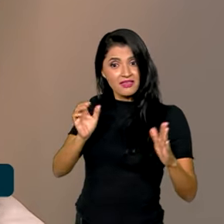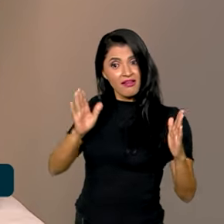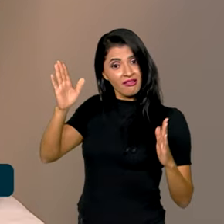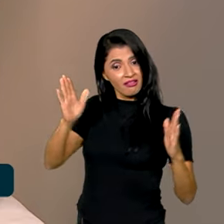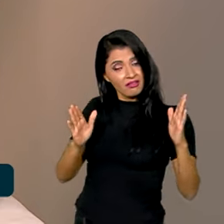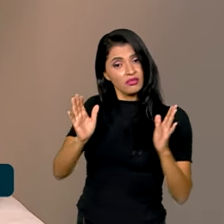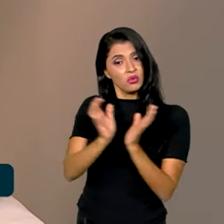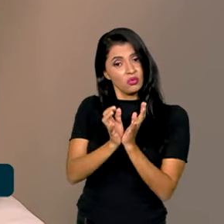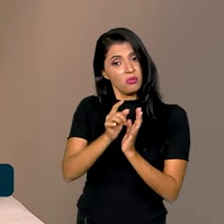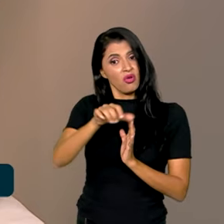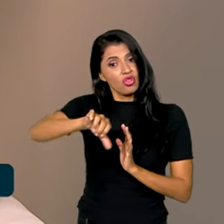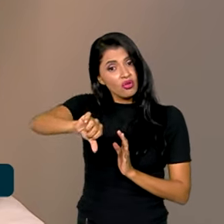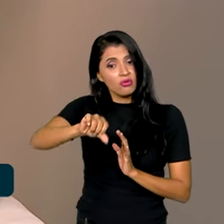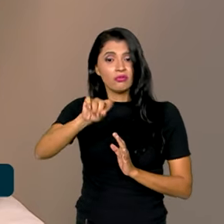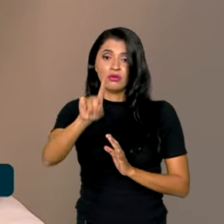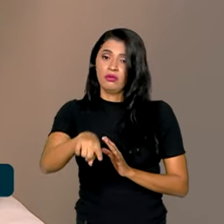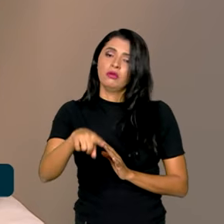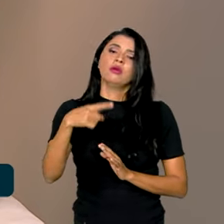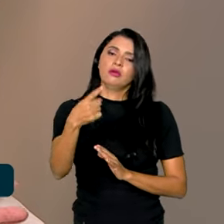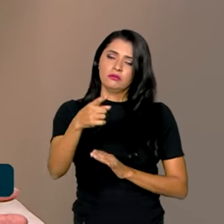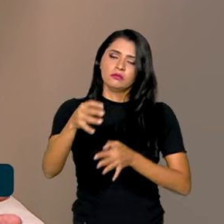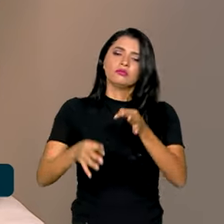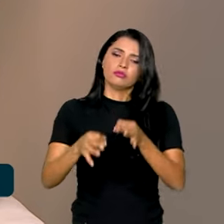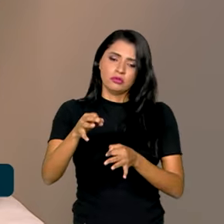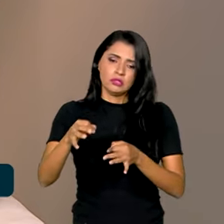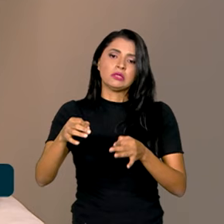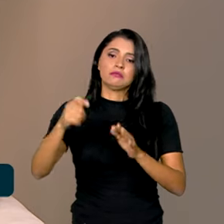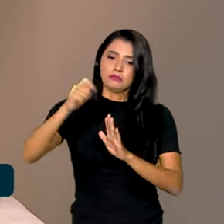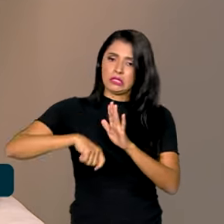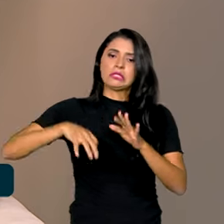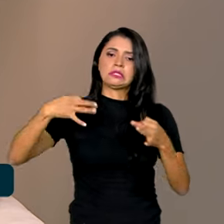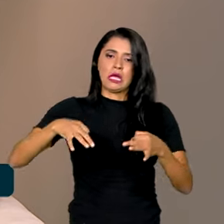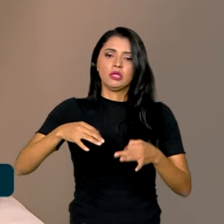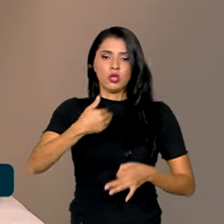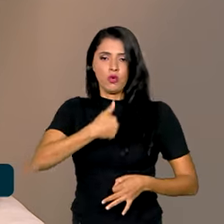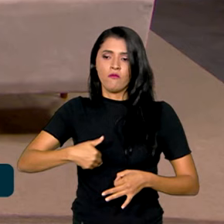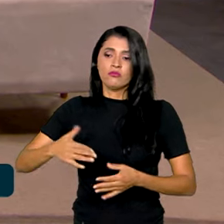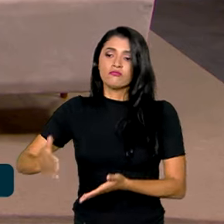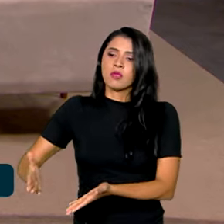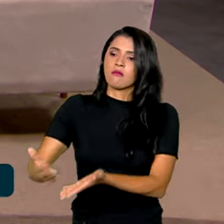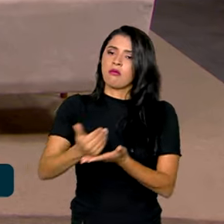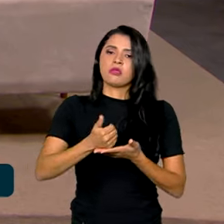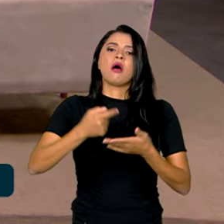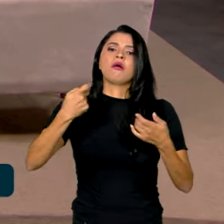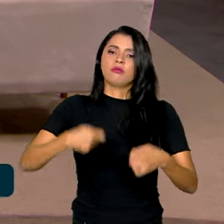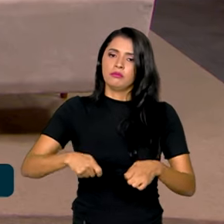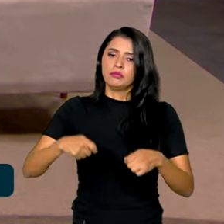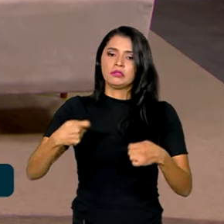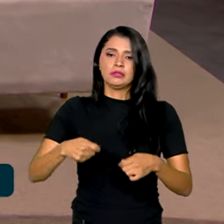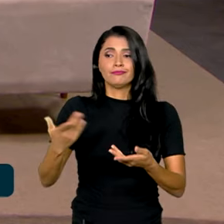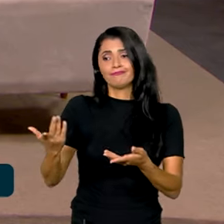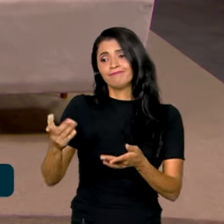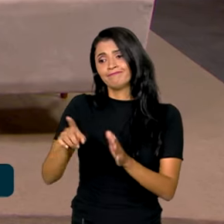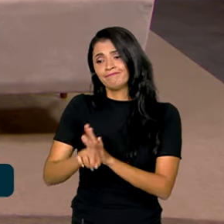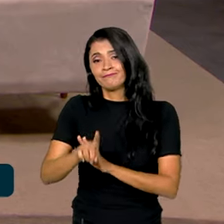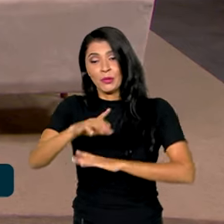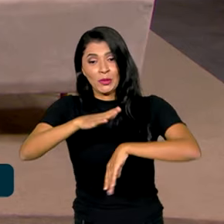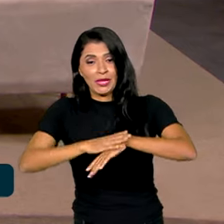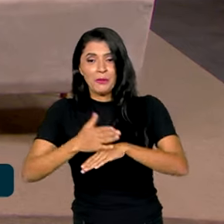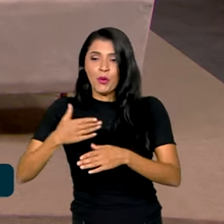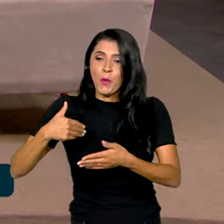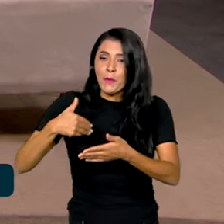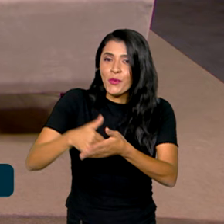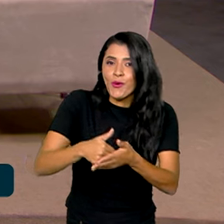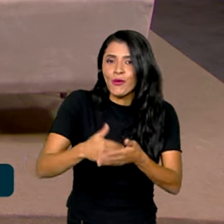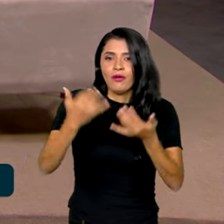mais claras, que possam fazer uma justiça tributária e o governo arrecadar o suficiente. Tá certo. Professor, nosso tempo aqui está muito curto hoje,